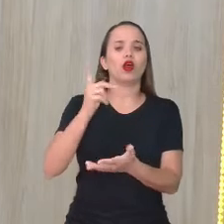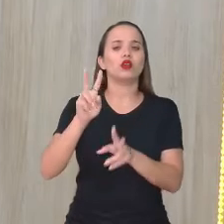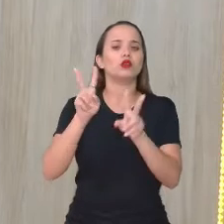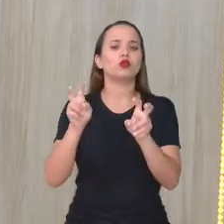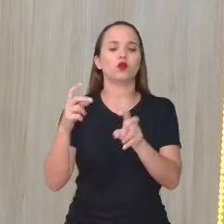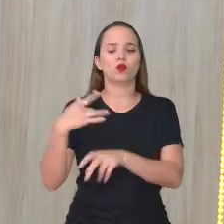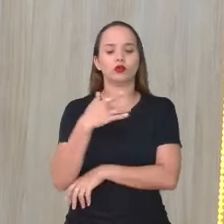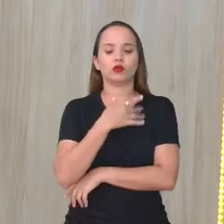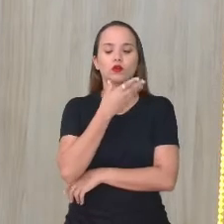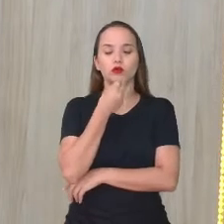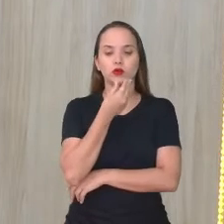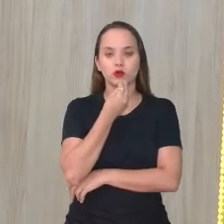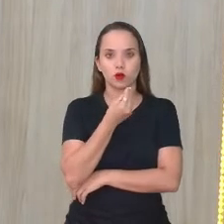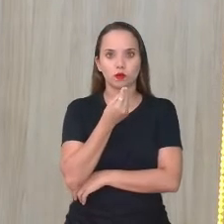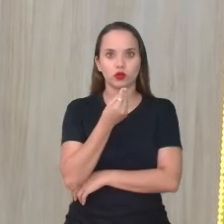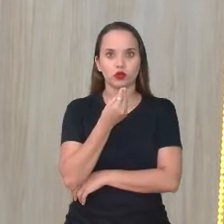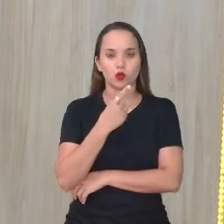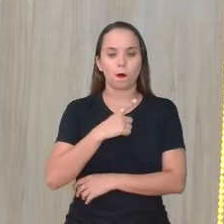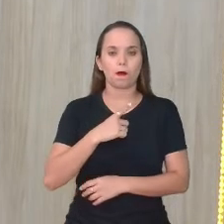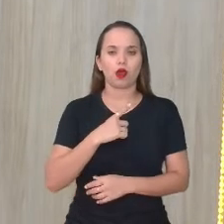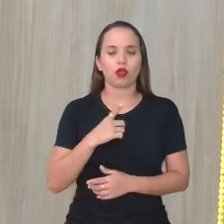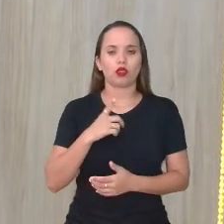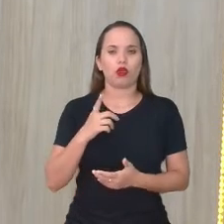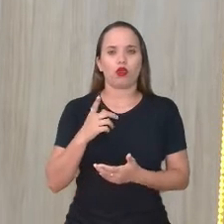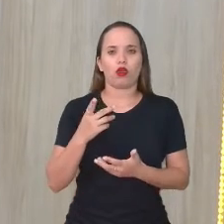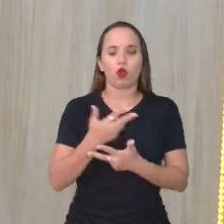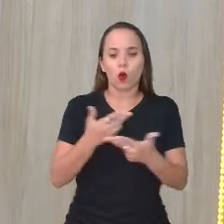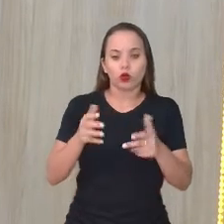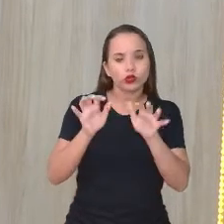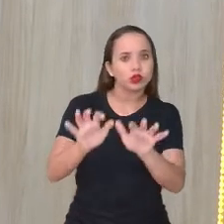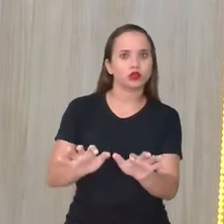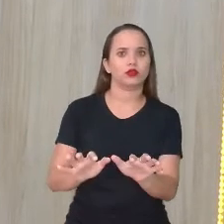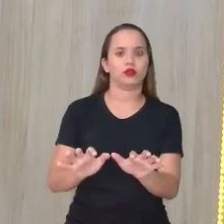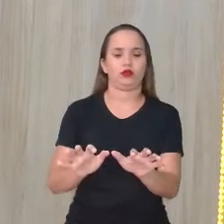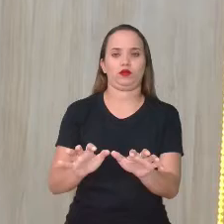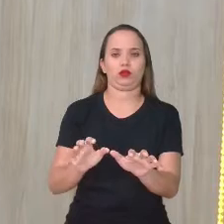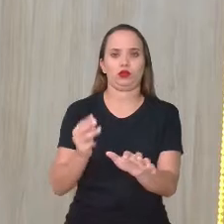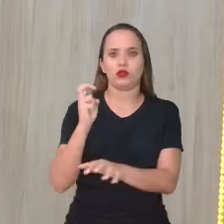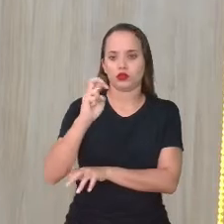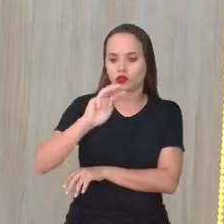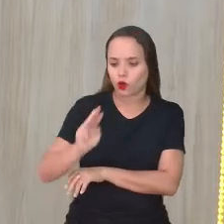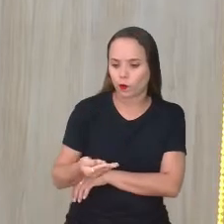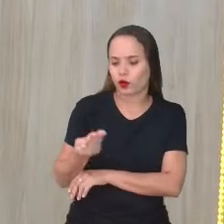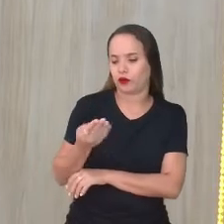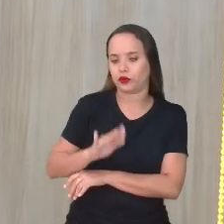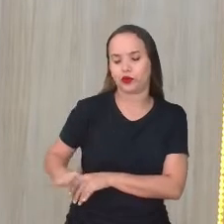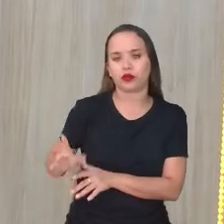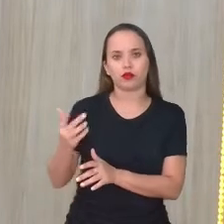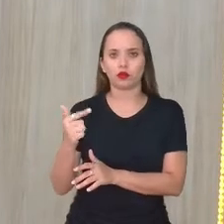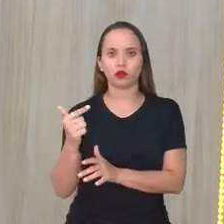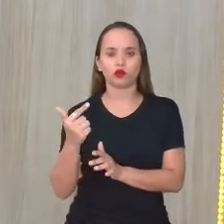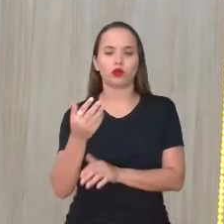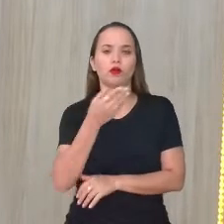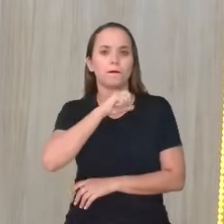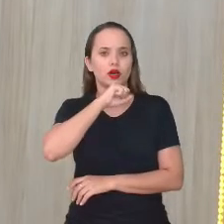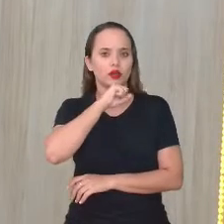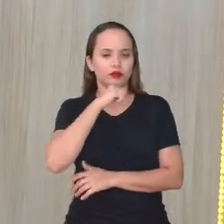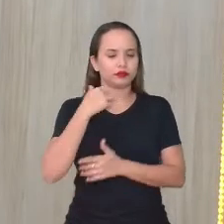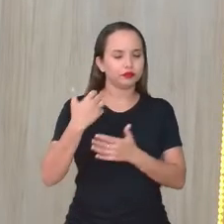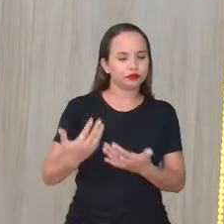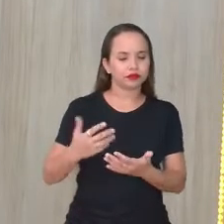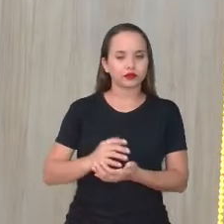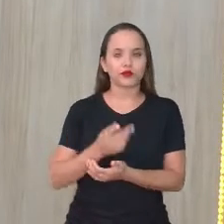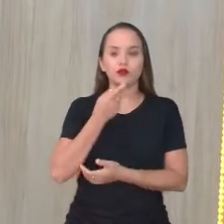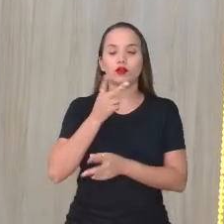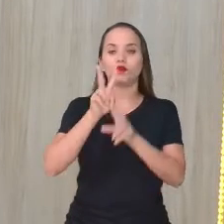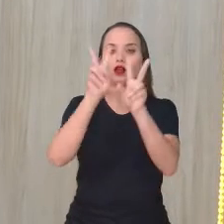masculina para ocorrer fatos como esse, que eu citei agora há pouco, tá? Então, a gente vai tratar de saúde de uma